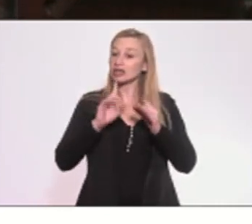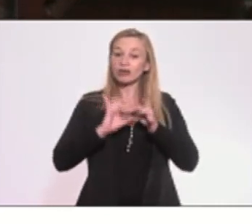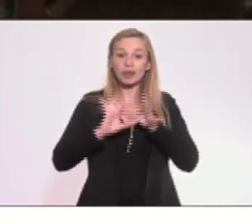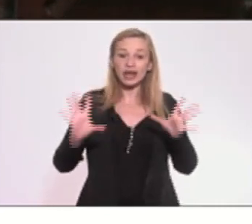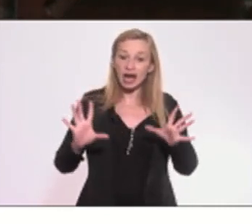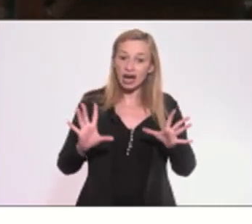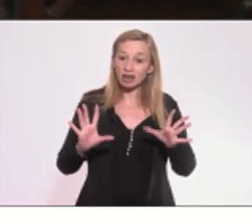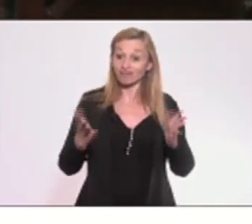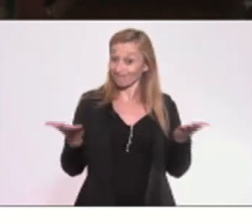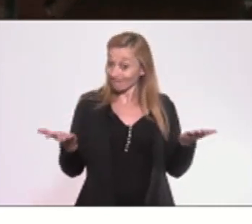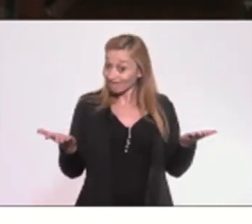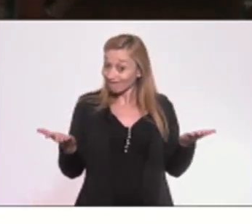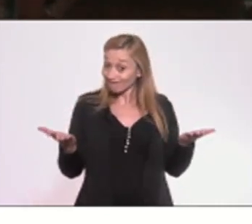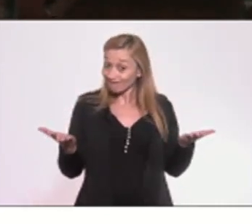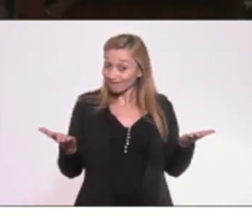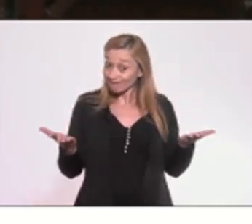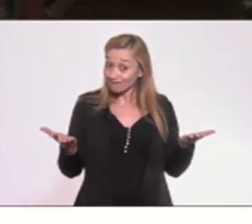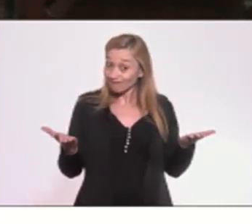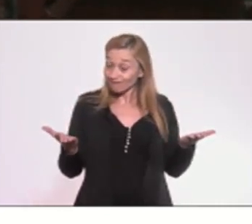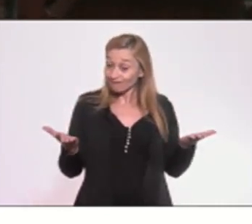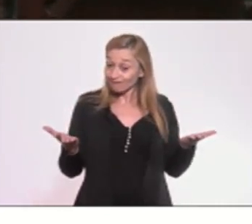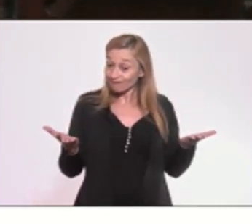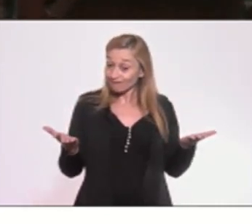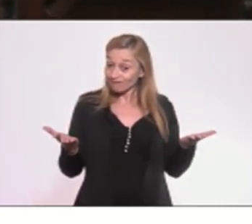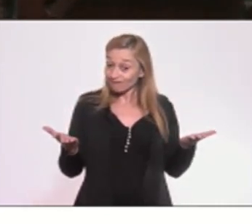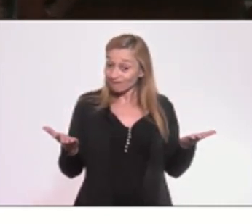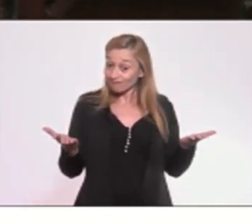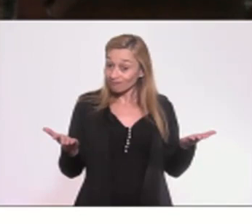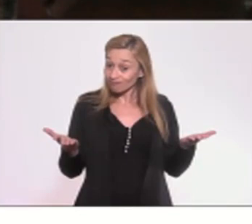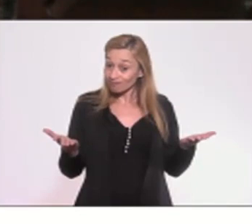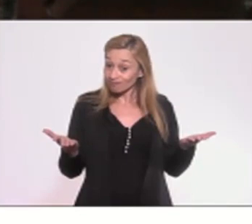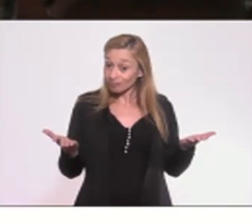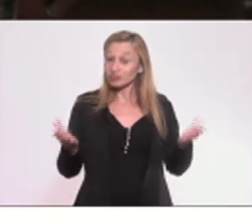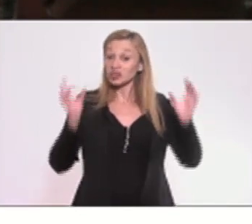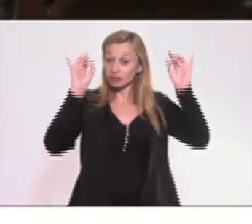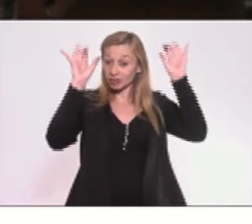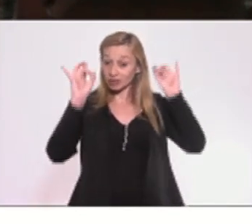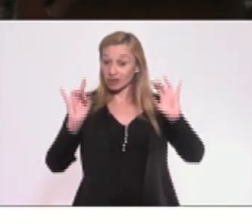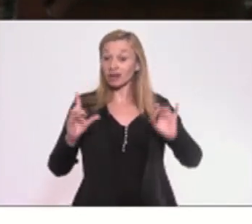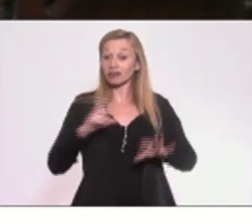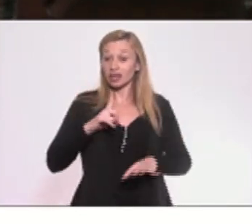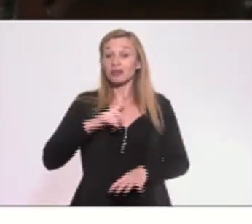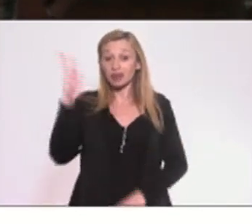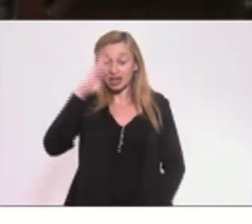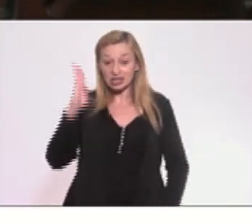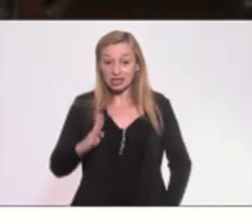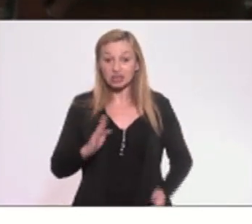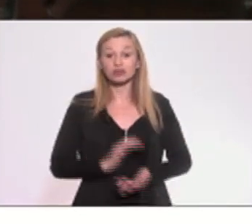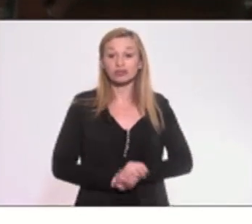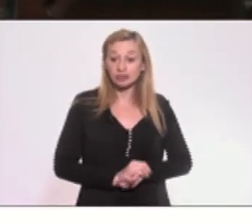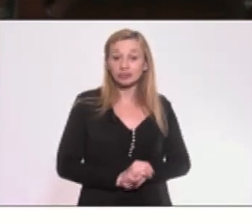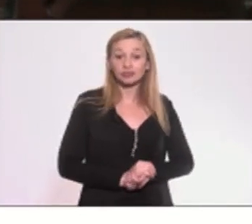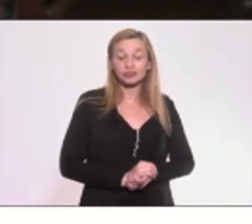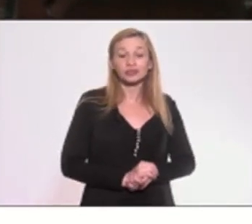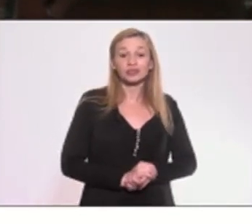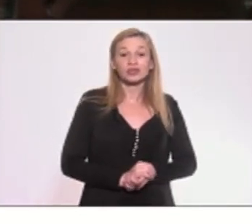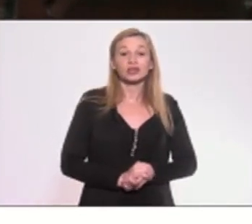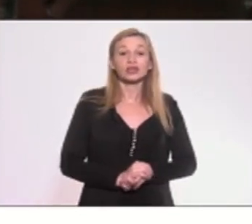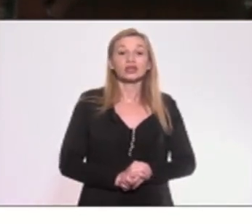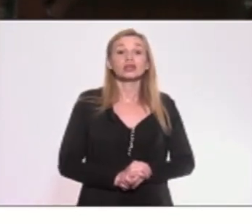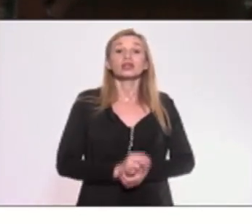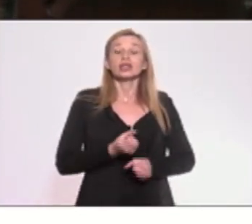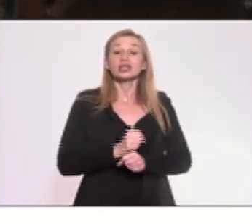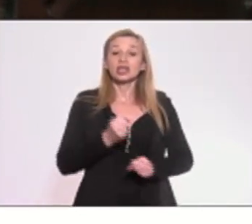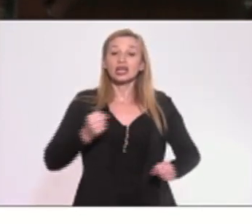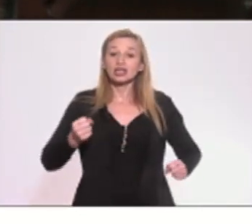isso não é privilégio do Brasil nem do parlamento fluminense, não. E isso foram os grandes operadores do